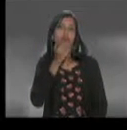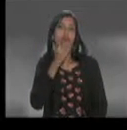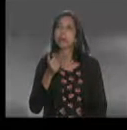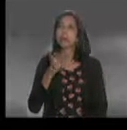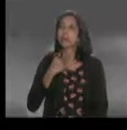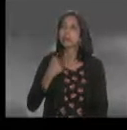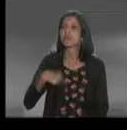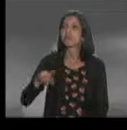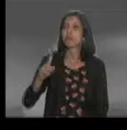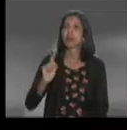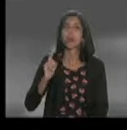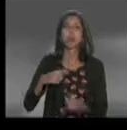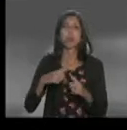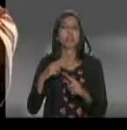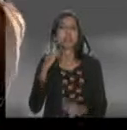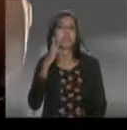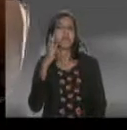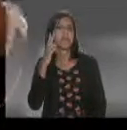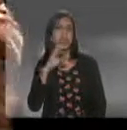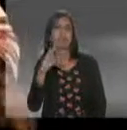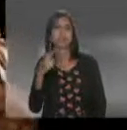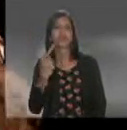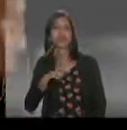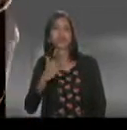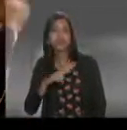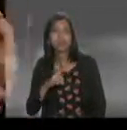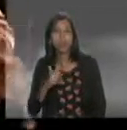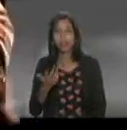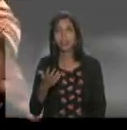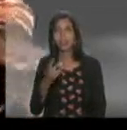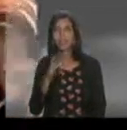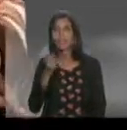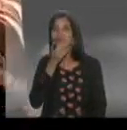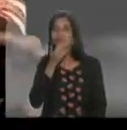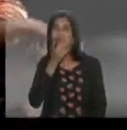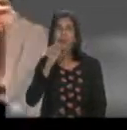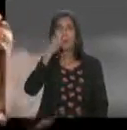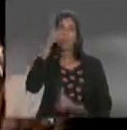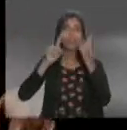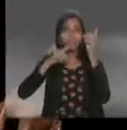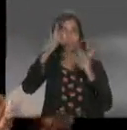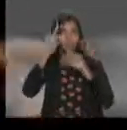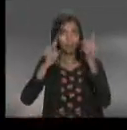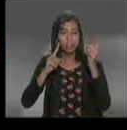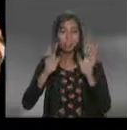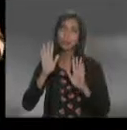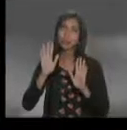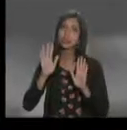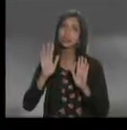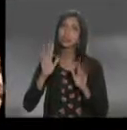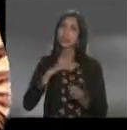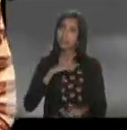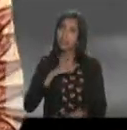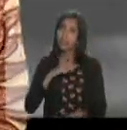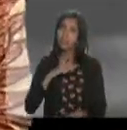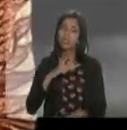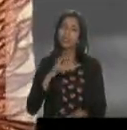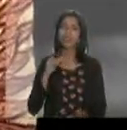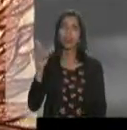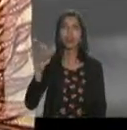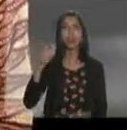não vou no coquetel porque tem vinho e não tem cerveja para mim, não sei o que e tal. Ele sempre inventava. Mas teve uma exposição no